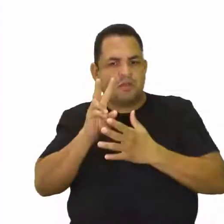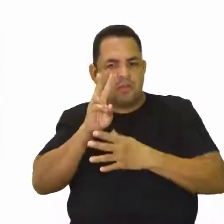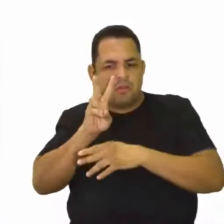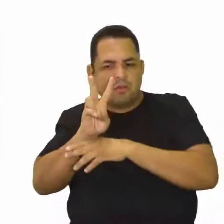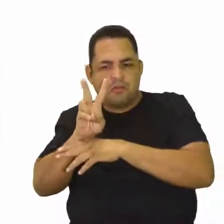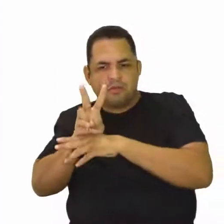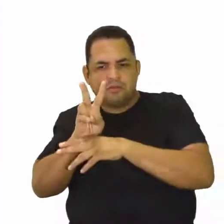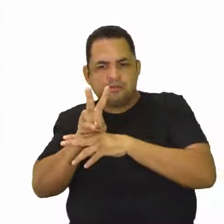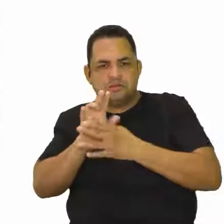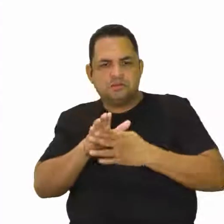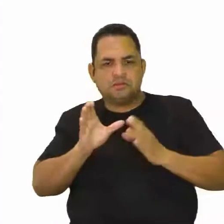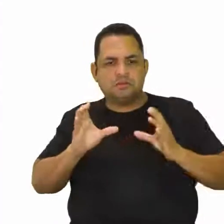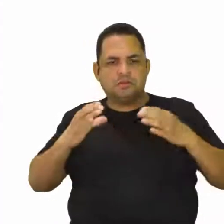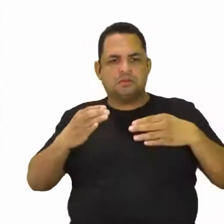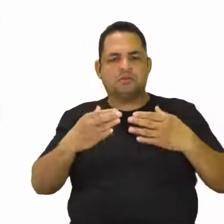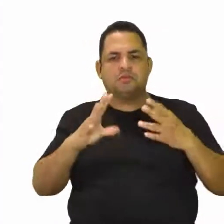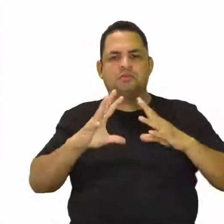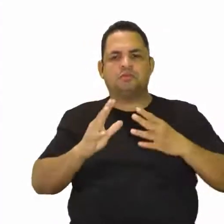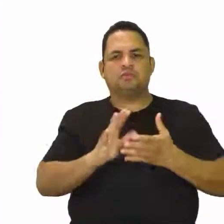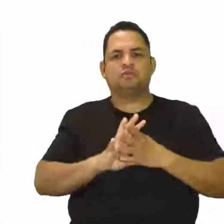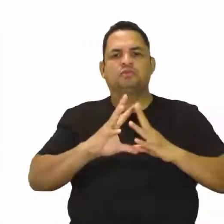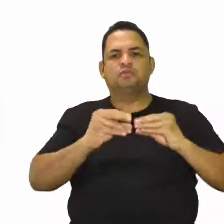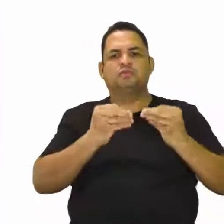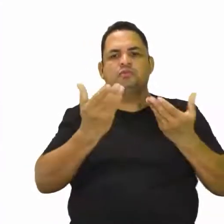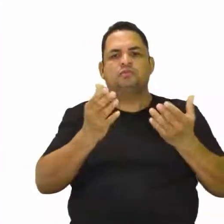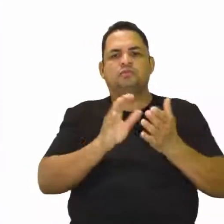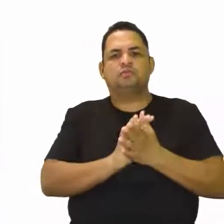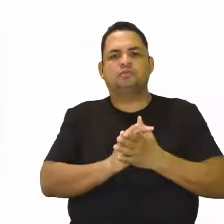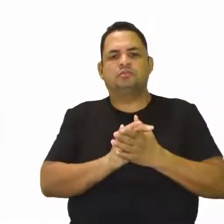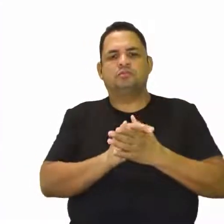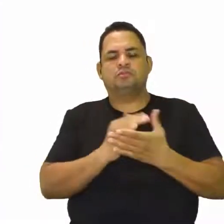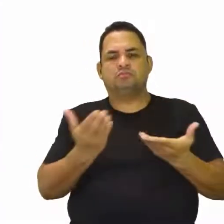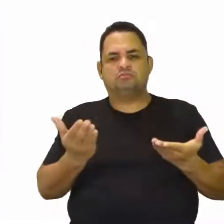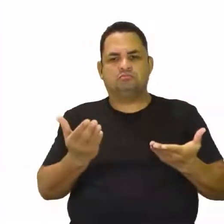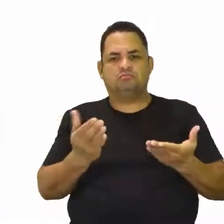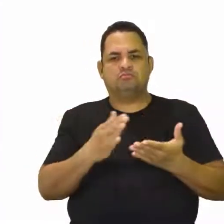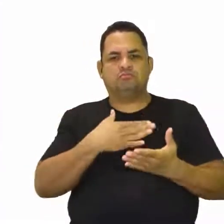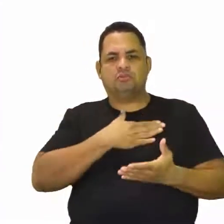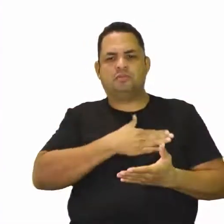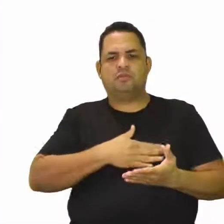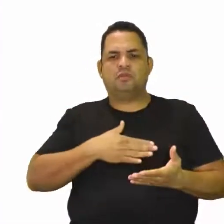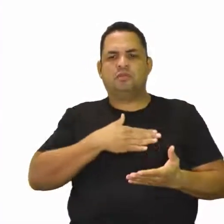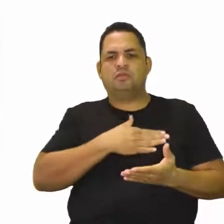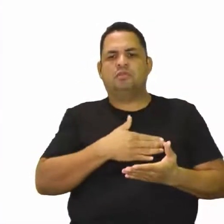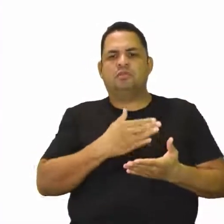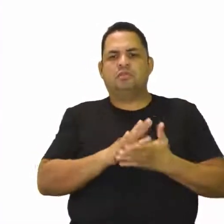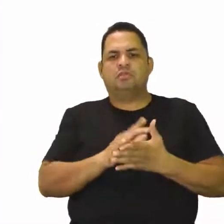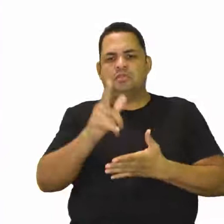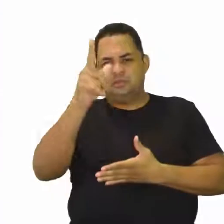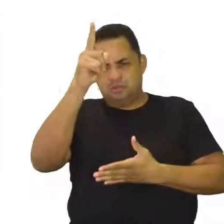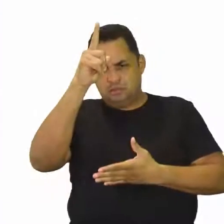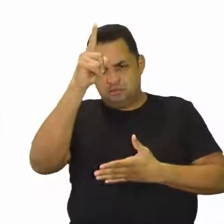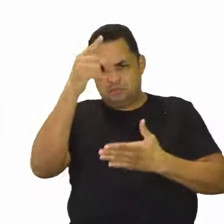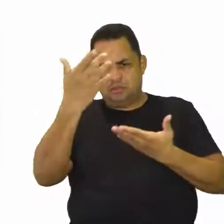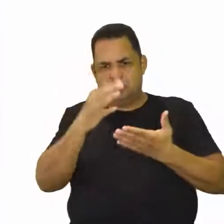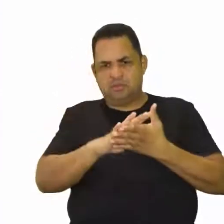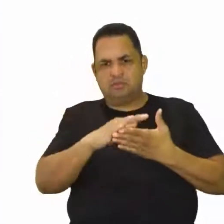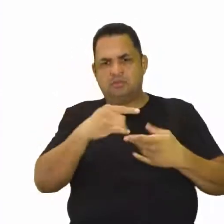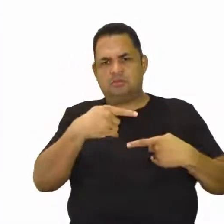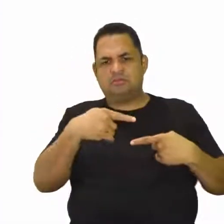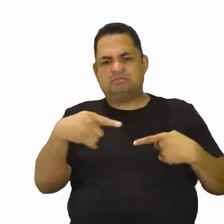um detalhe, todos eram adeptos, né? Gostavam do jeito, porque a Alemanha